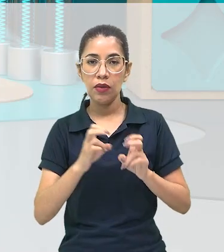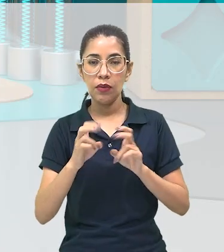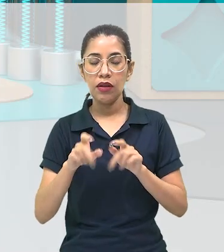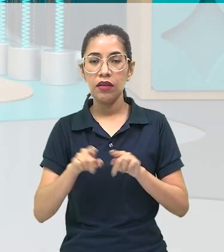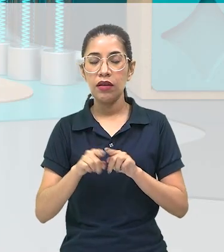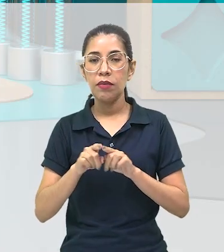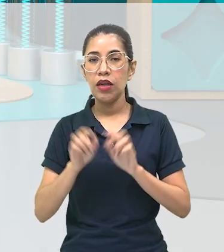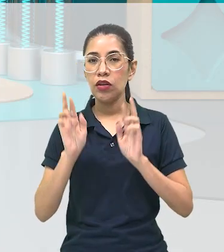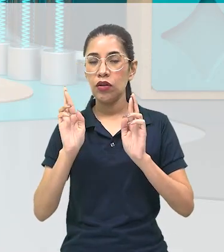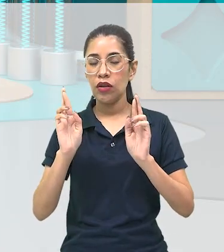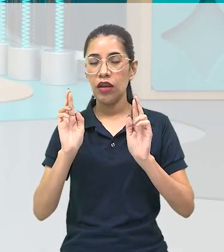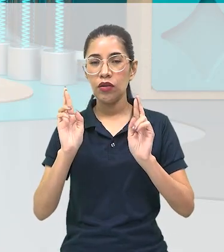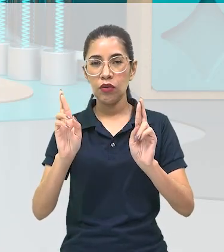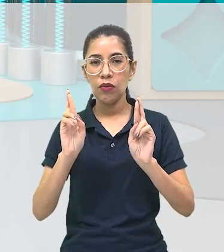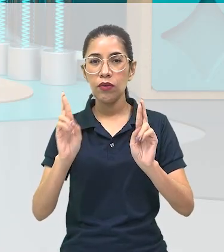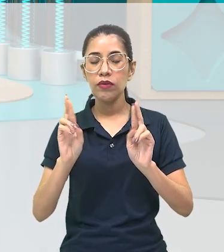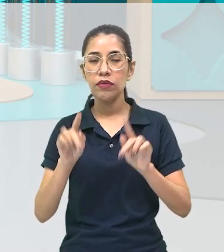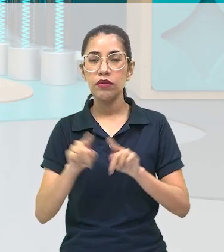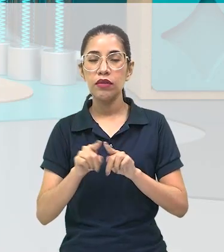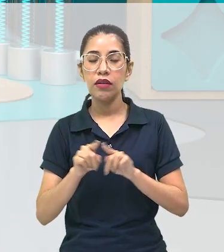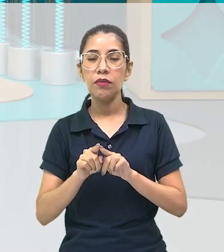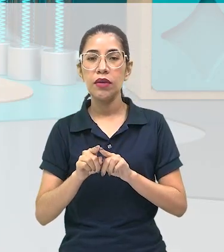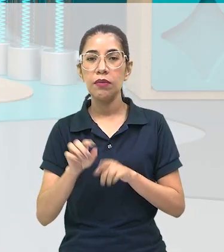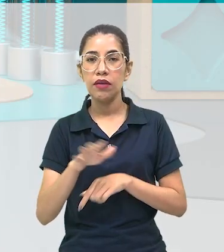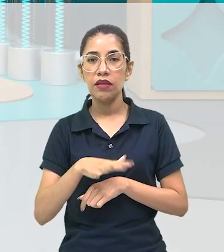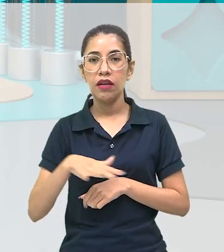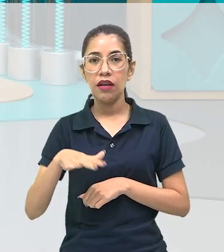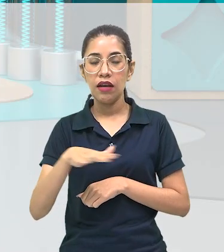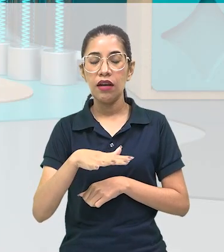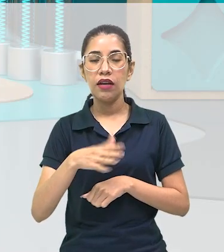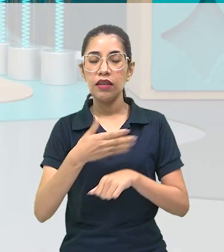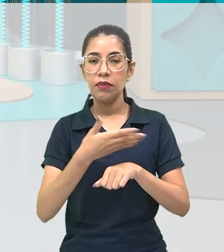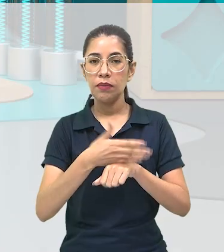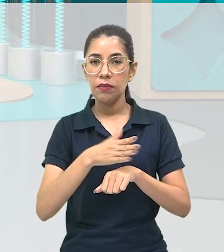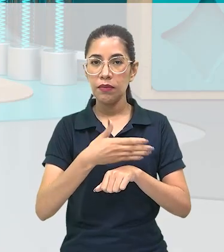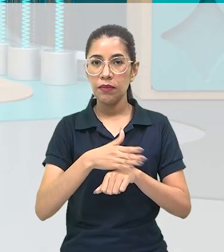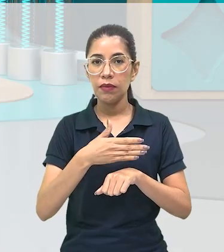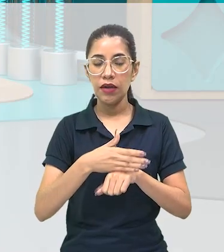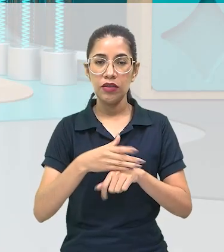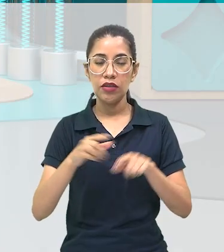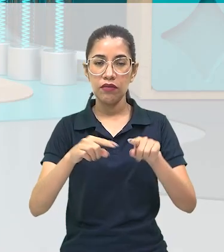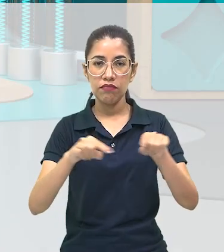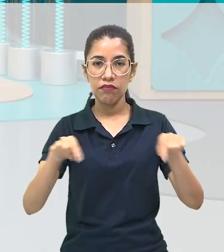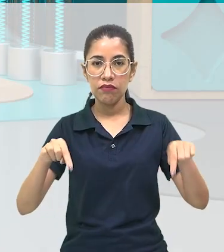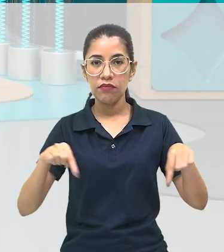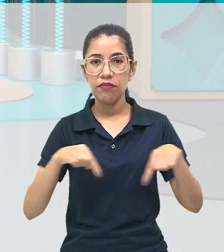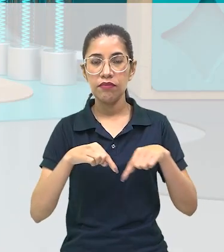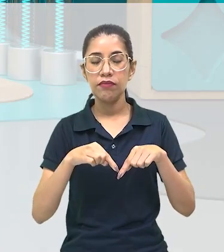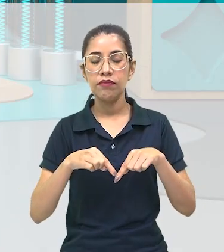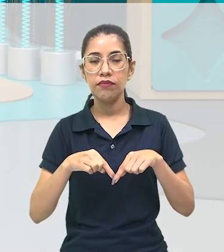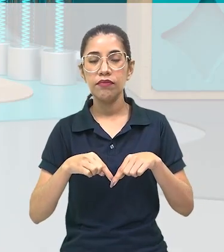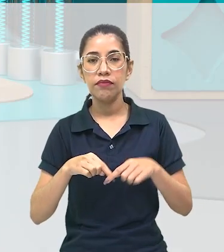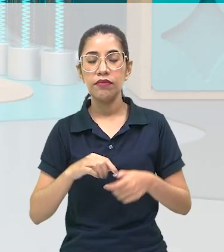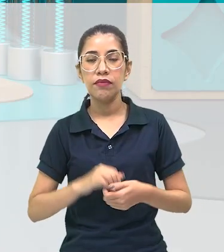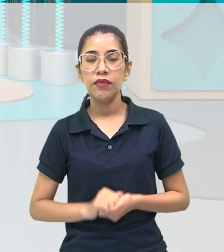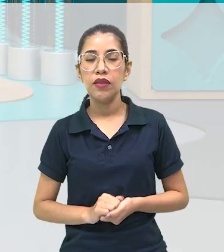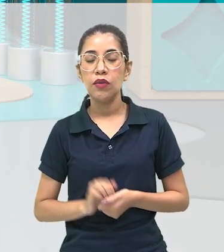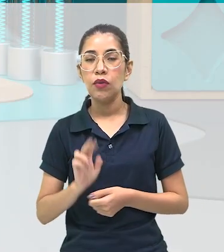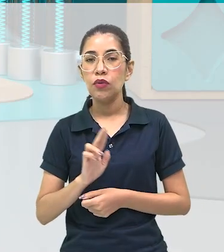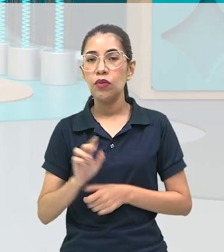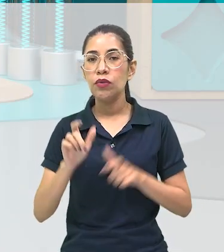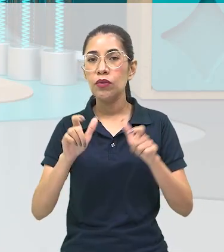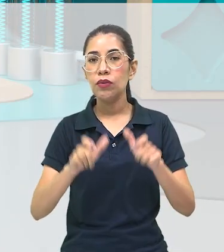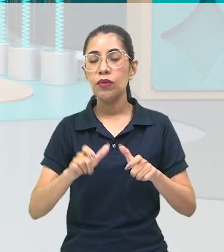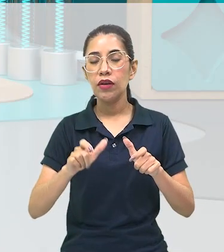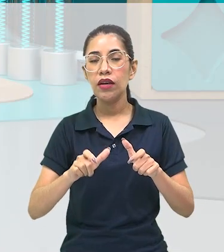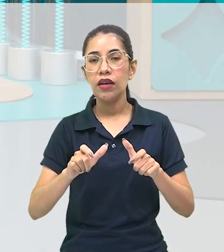cada qual pelos seus estábulos. Estábulo é o nome do lugar onde treinam os lutadores de sumô. Olha só que interessante, né? O nome do